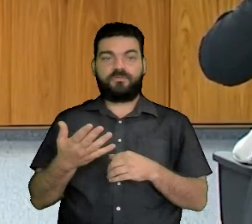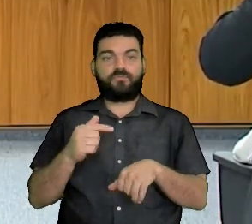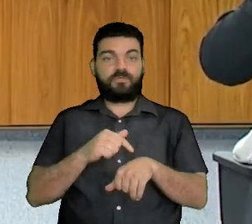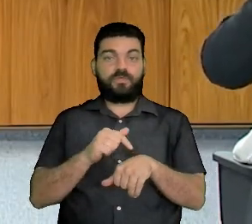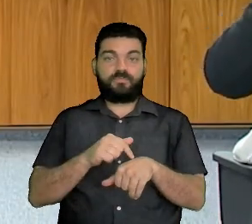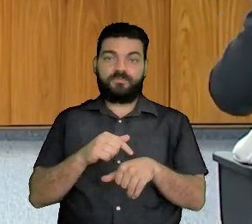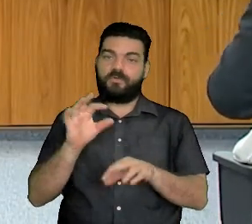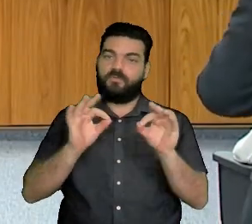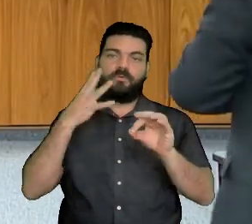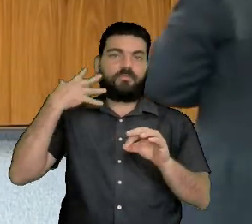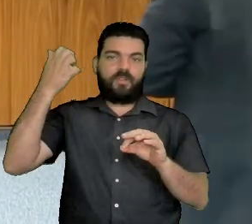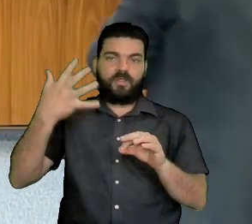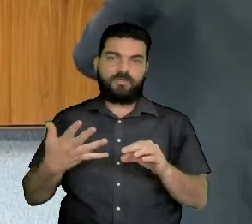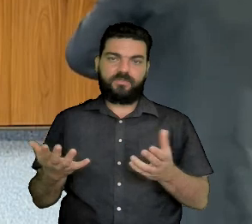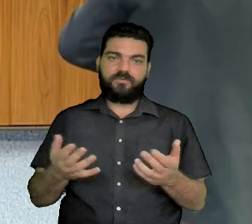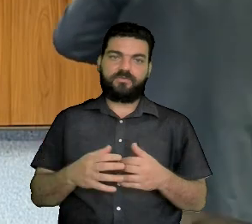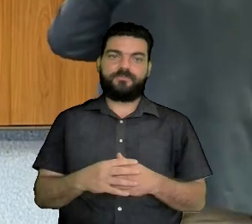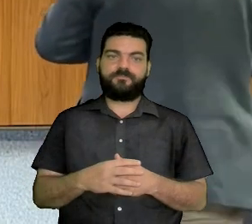essa gestão.